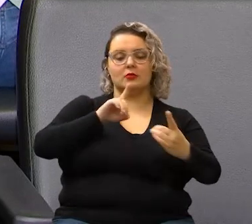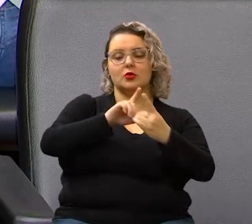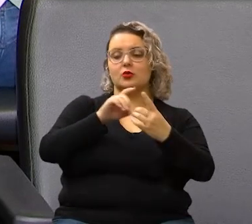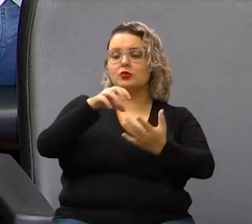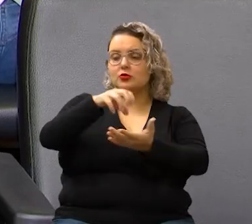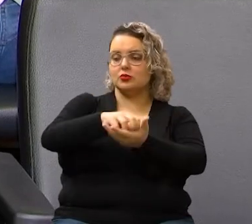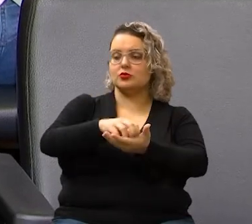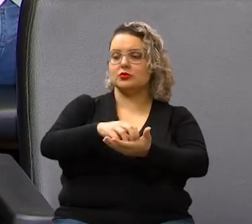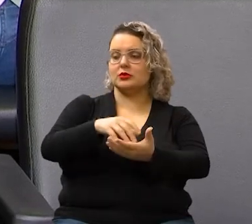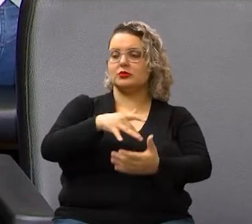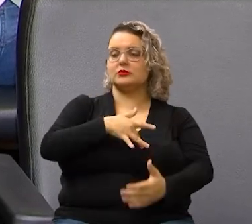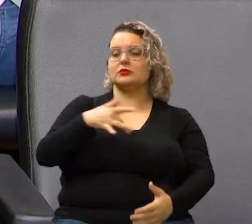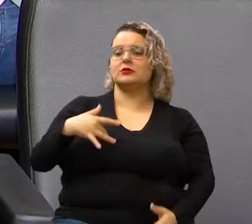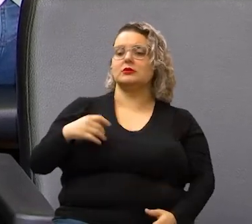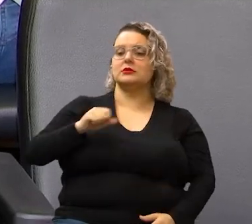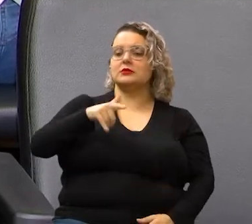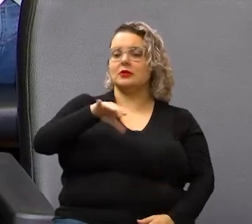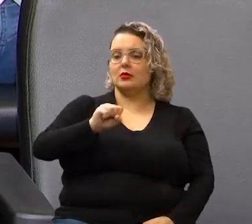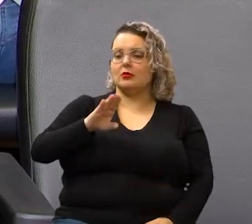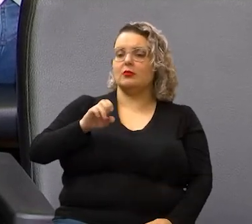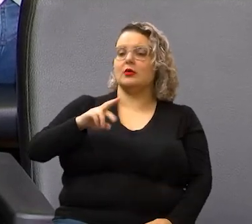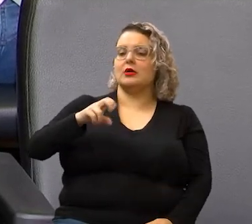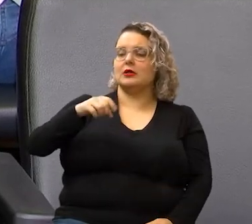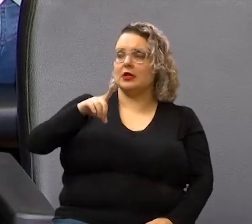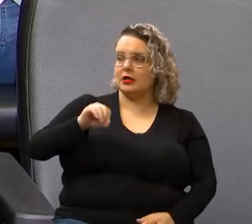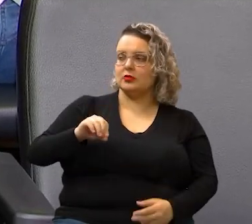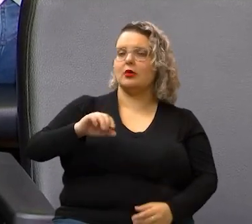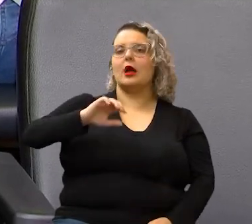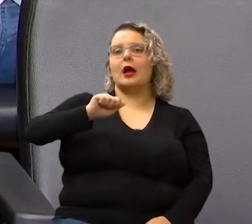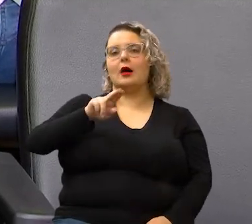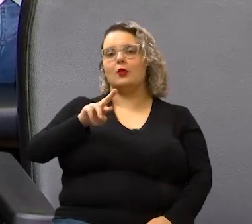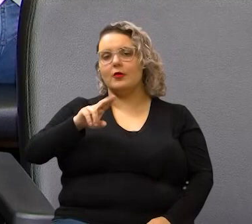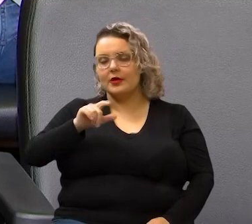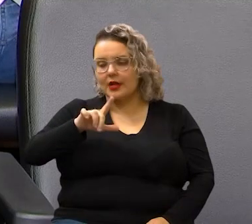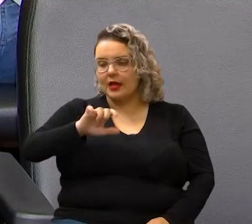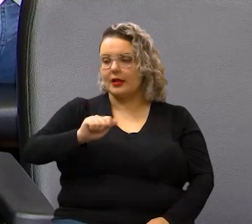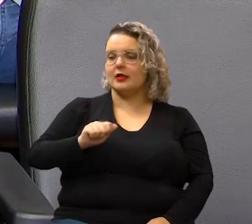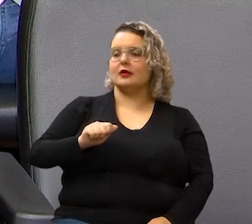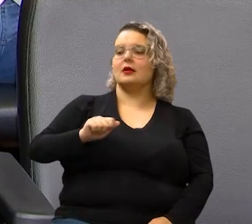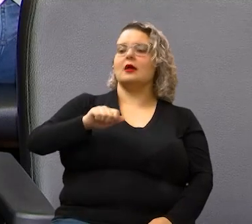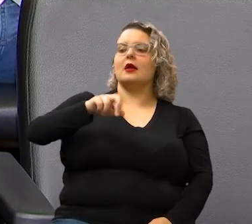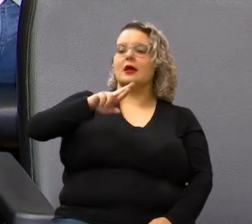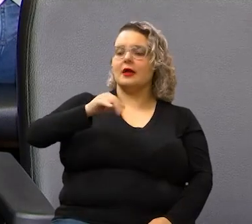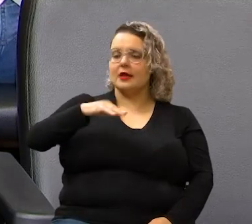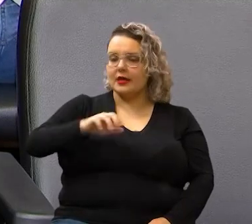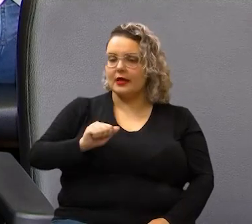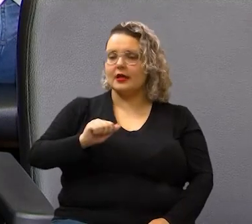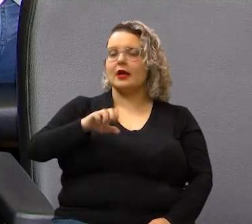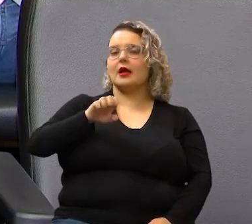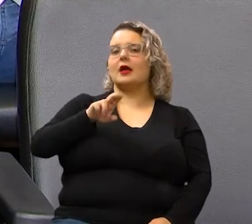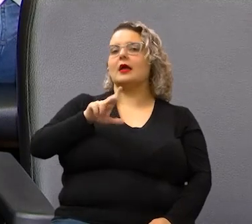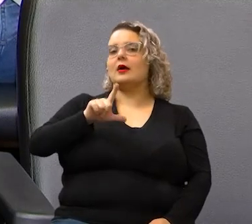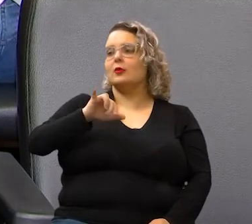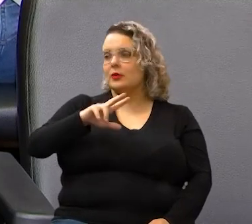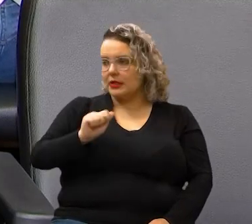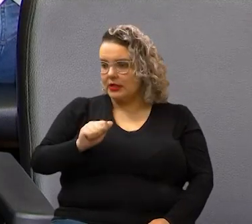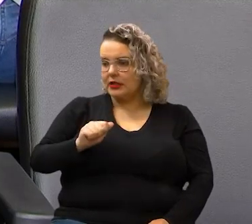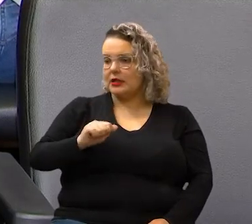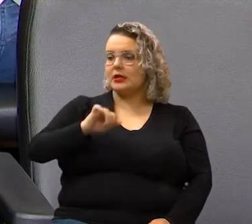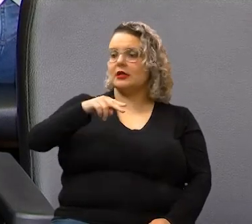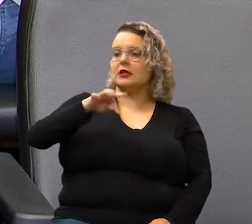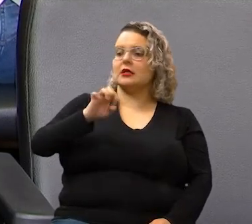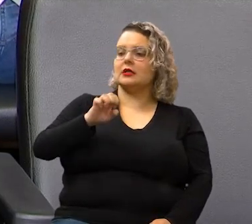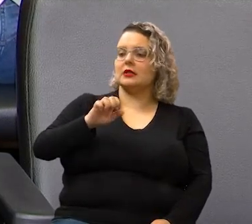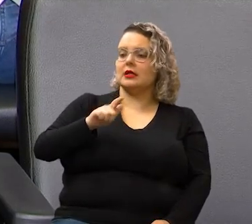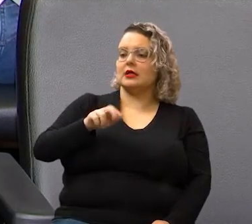recepção nos centros de saúde São Bernardo, Jardim Aurélia, Vila Rica, Jardim Eulina e Integração. E